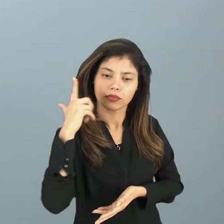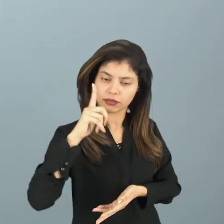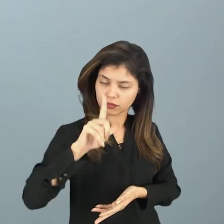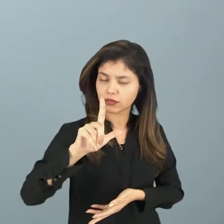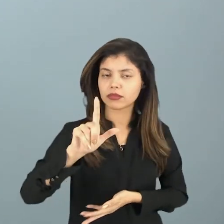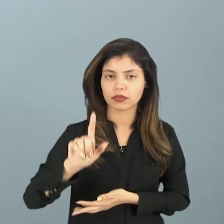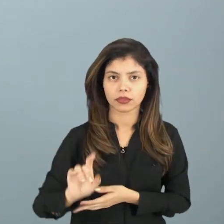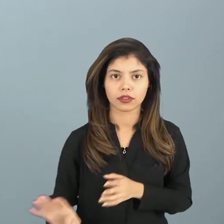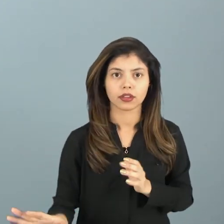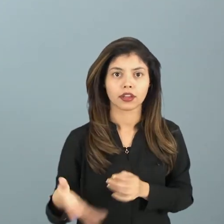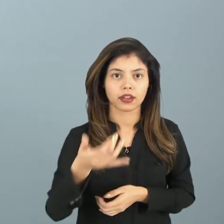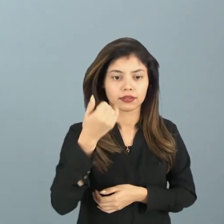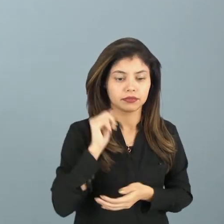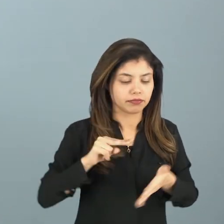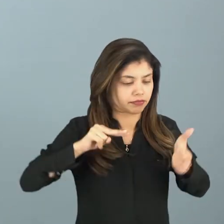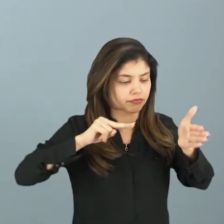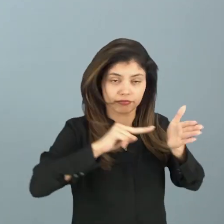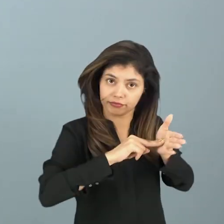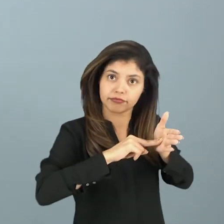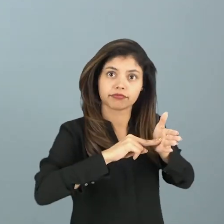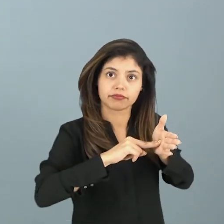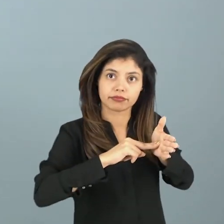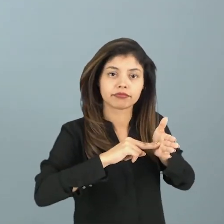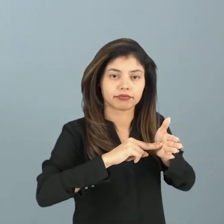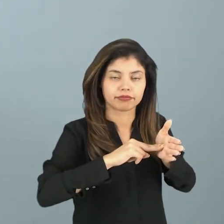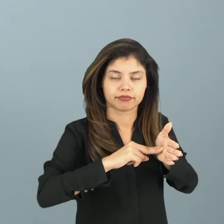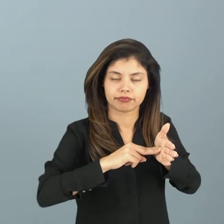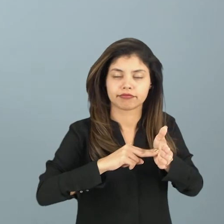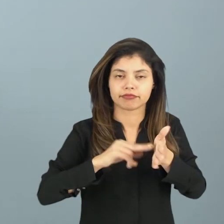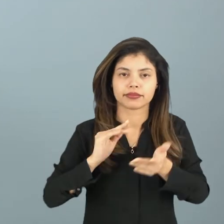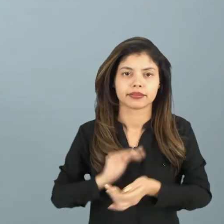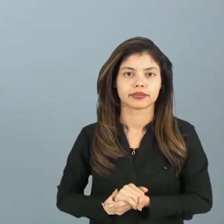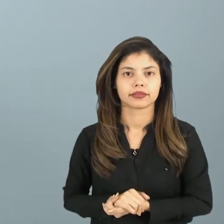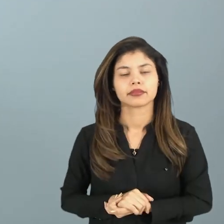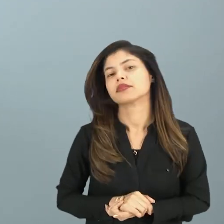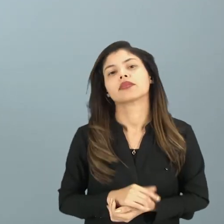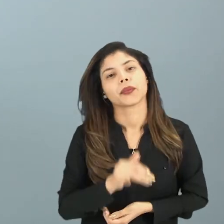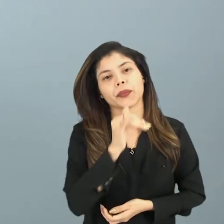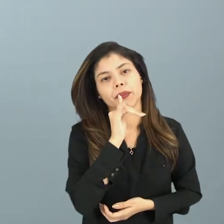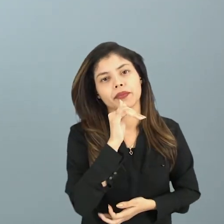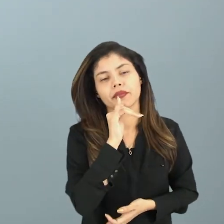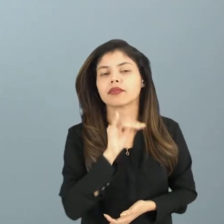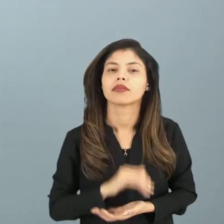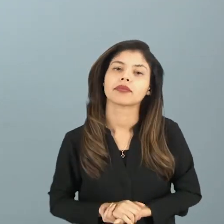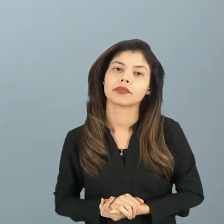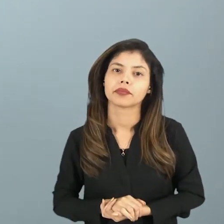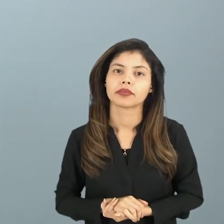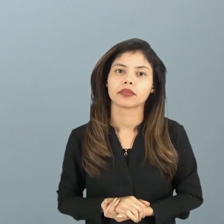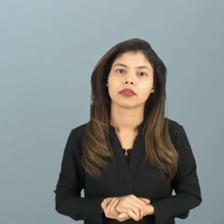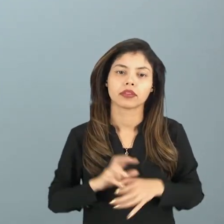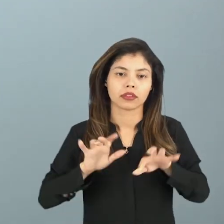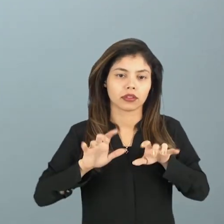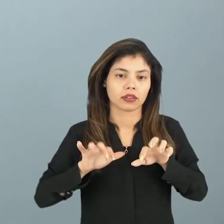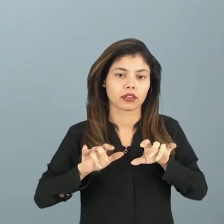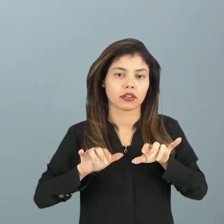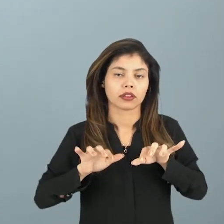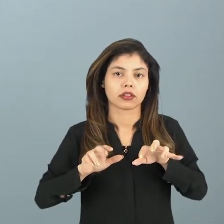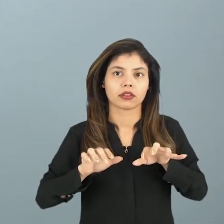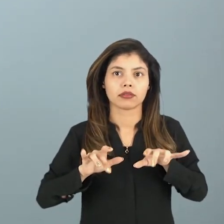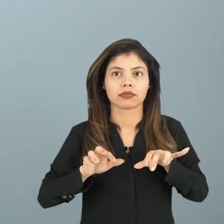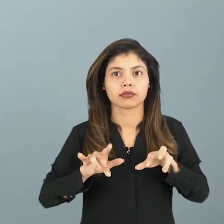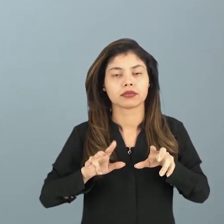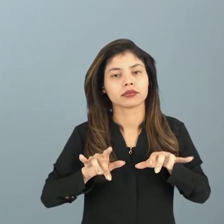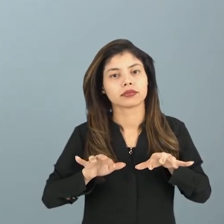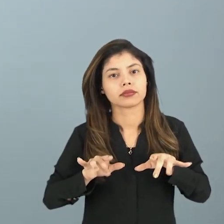consegue ligar vários objetos na nossa casa. Como, por exemplo, a gente liga o computador,